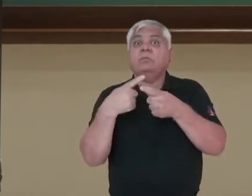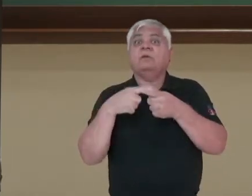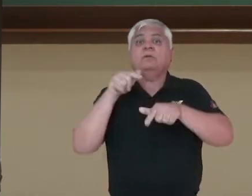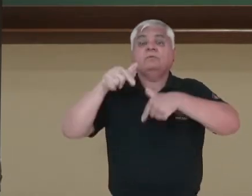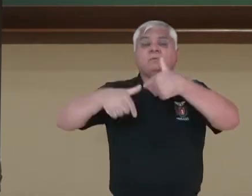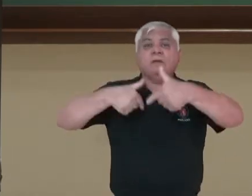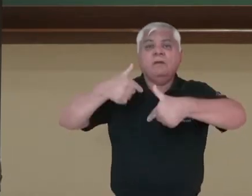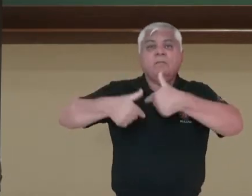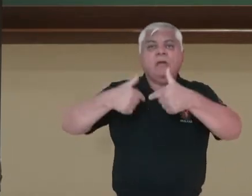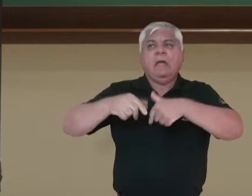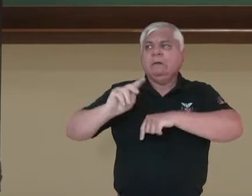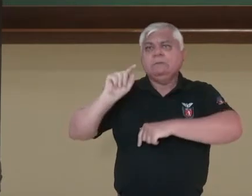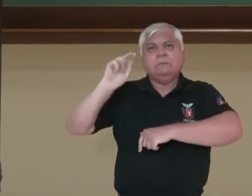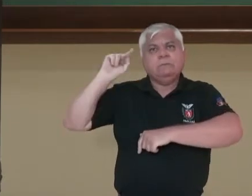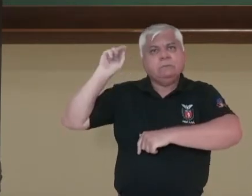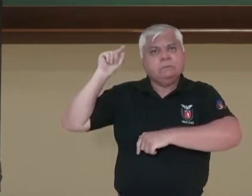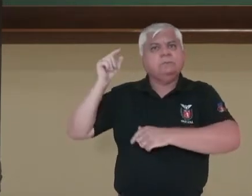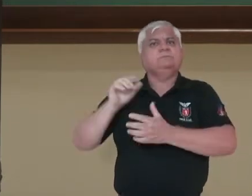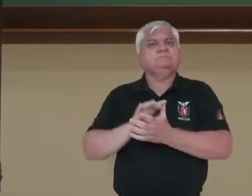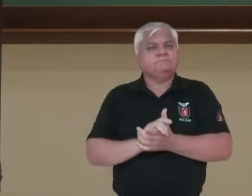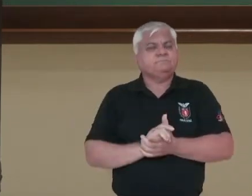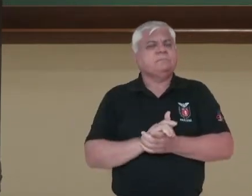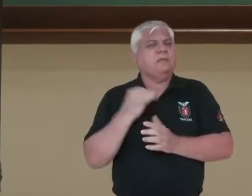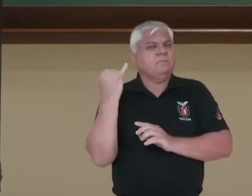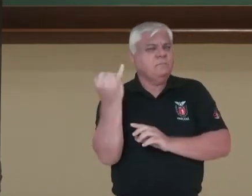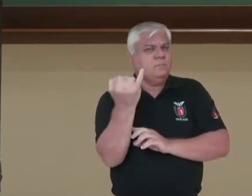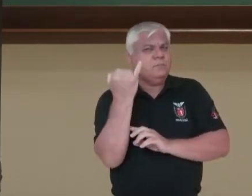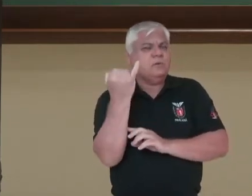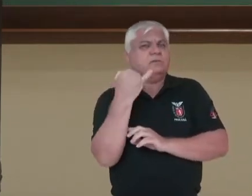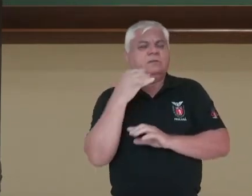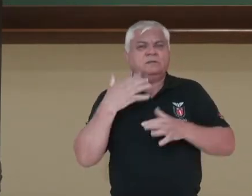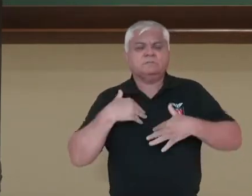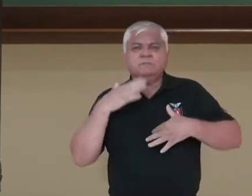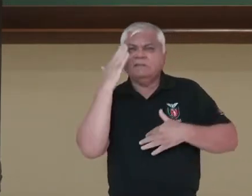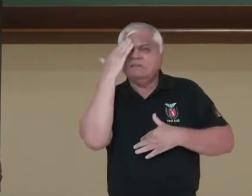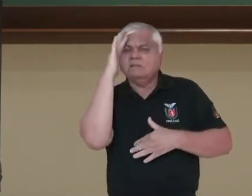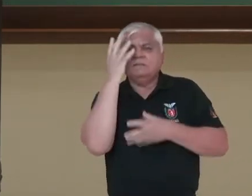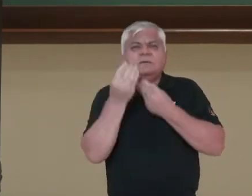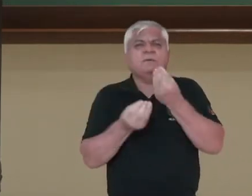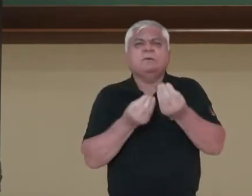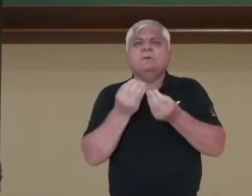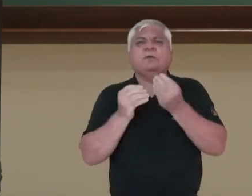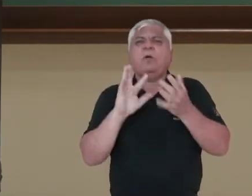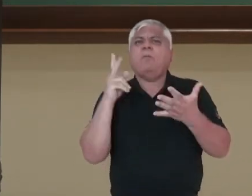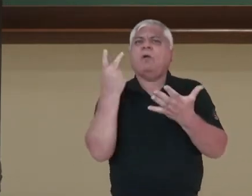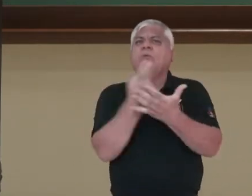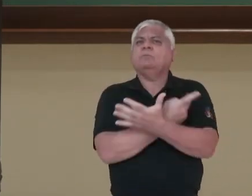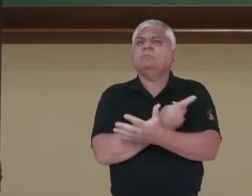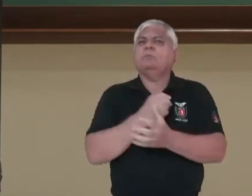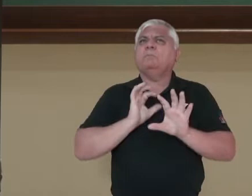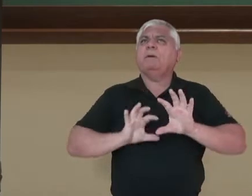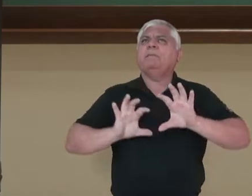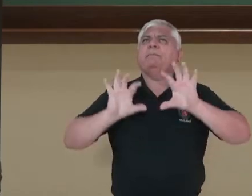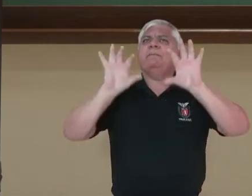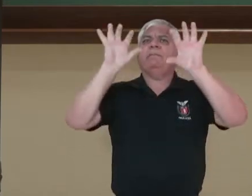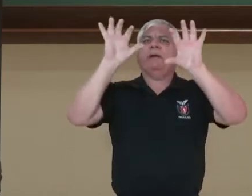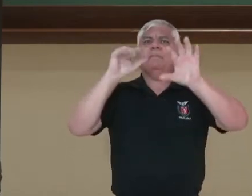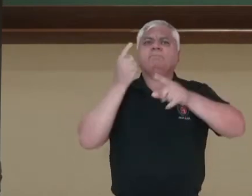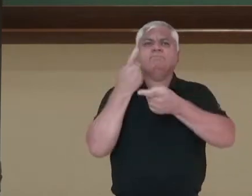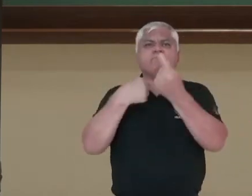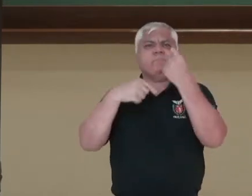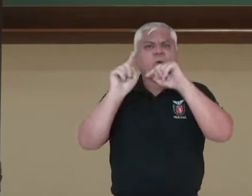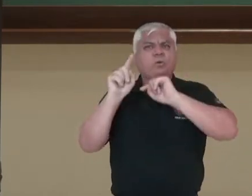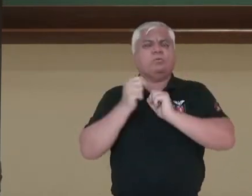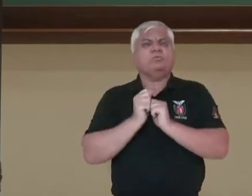que aconteceram no nosso território. Então é bem importante a gente entender como se deu todo esse processo. Saber que o Brasil